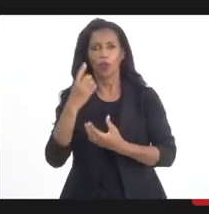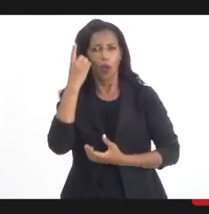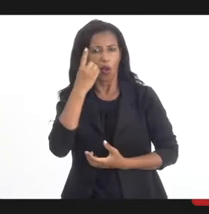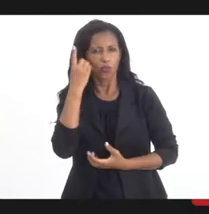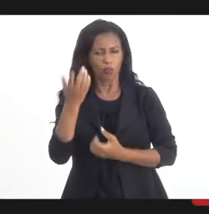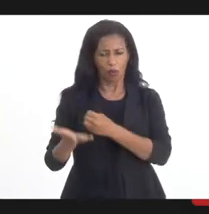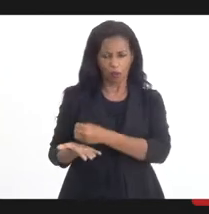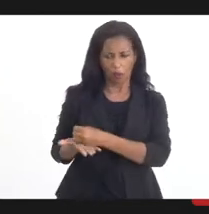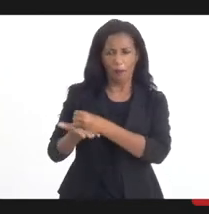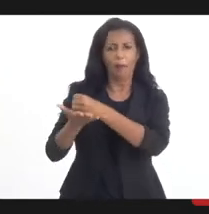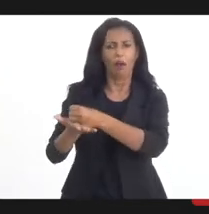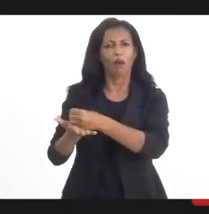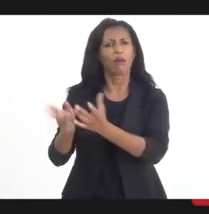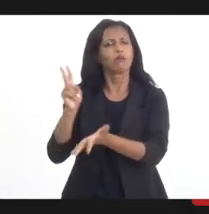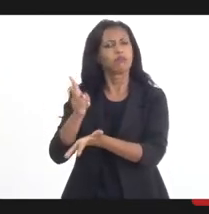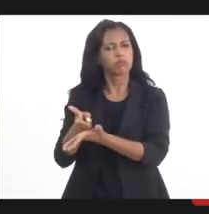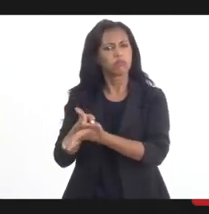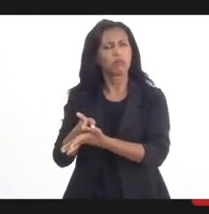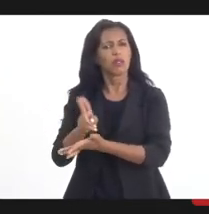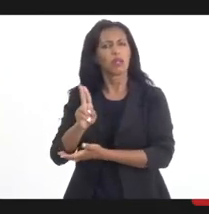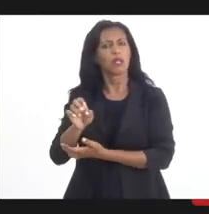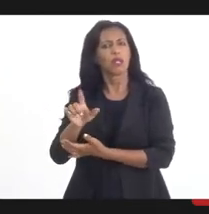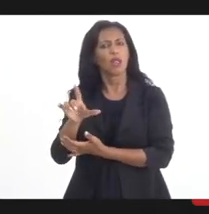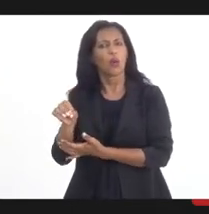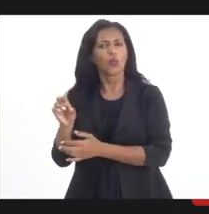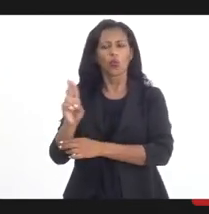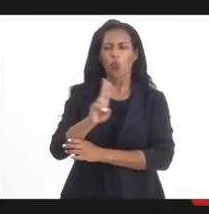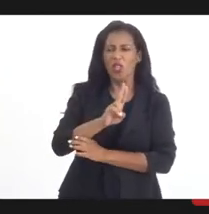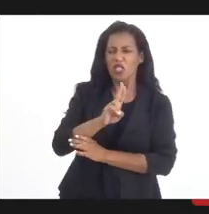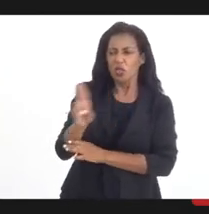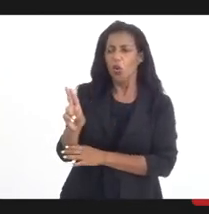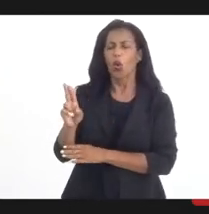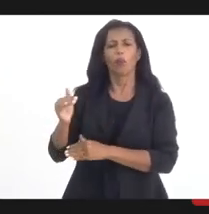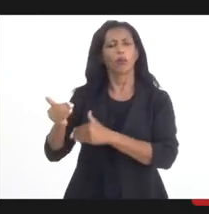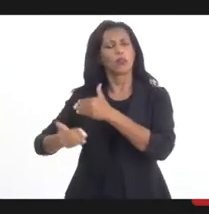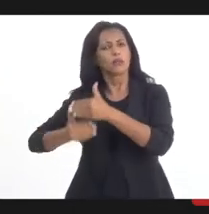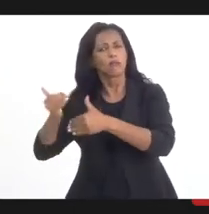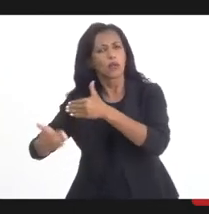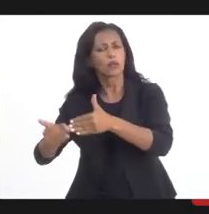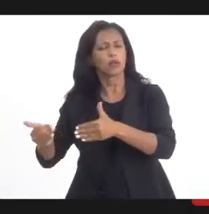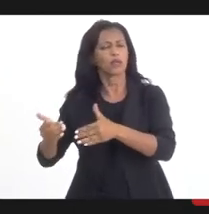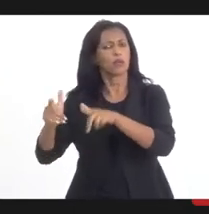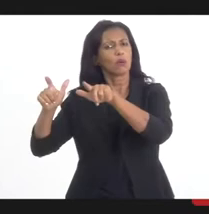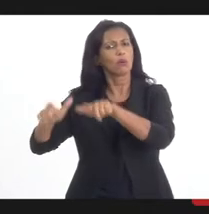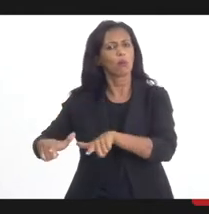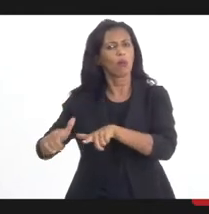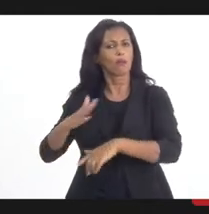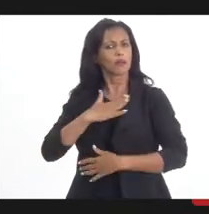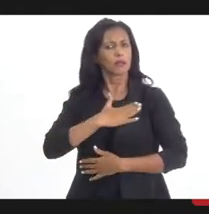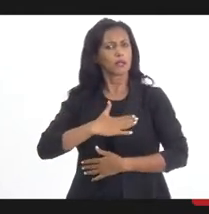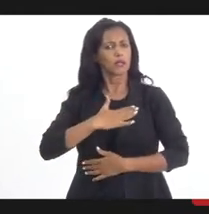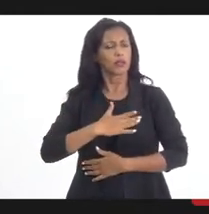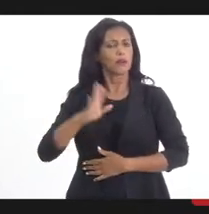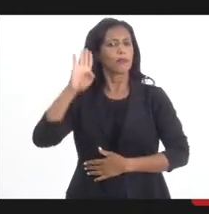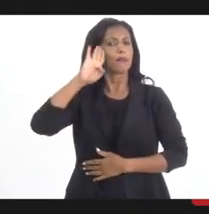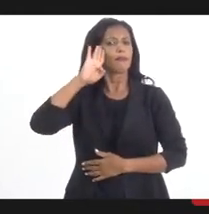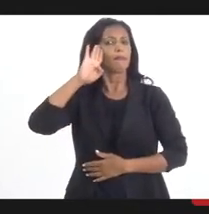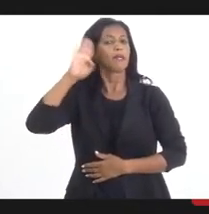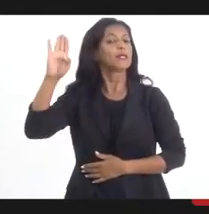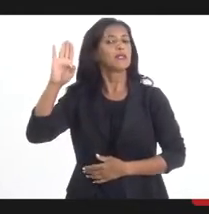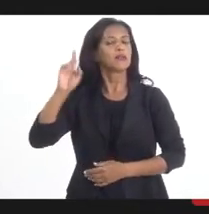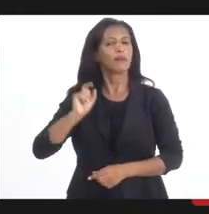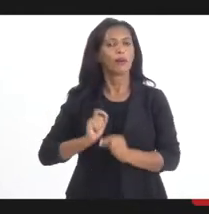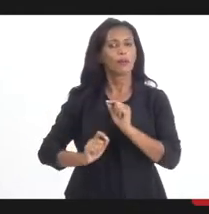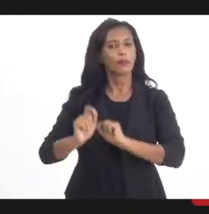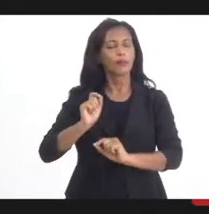apoiando a permanência da UESO com esse nome, com esse processo na Zona Oeste. para satisfazer principalmente e